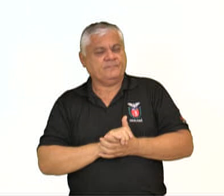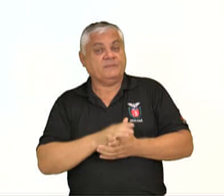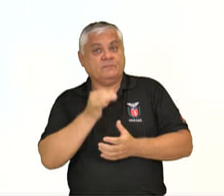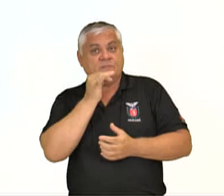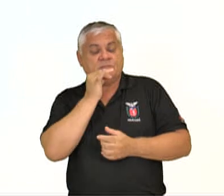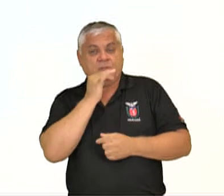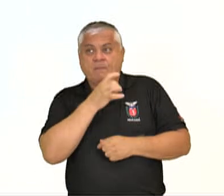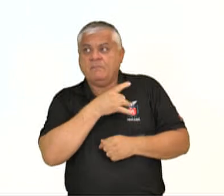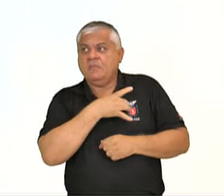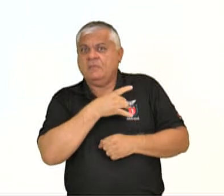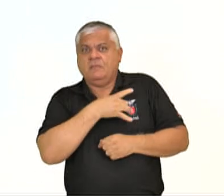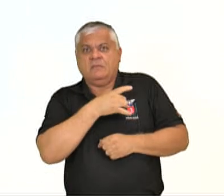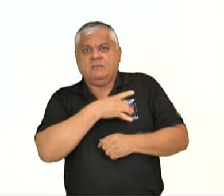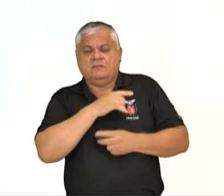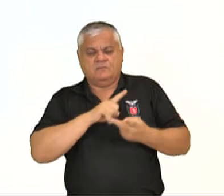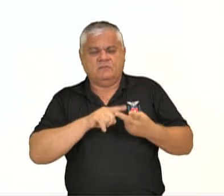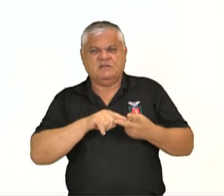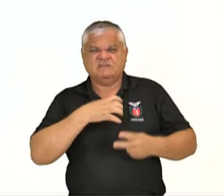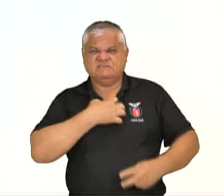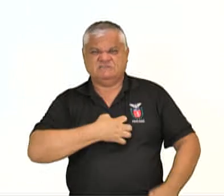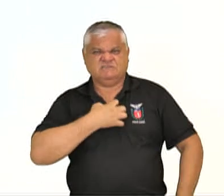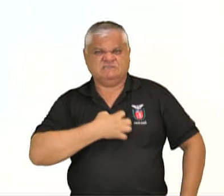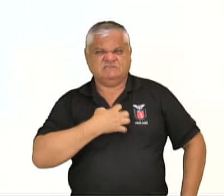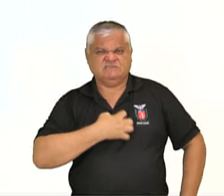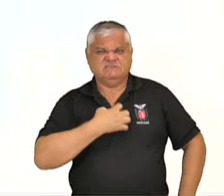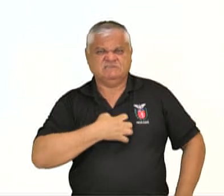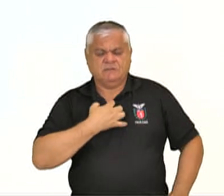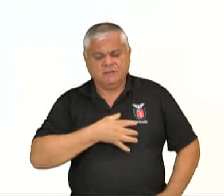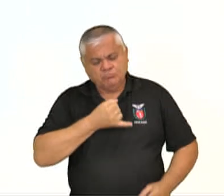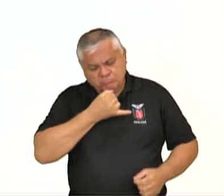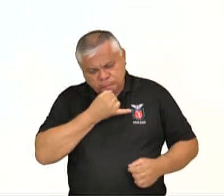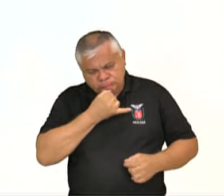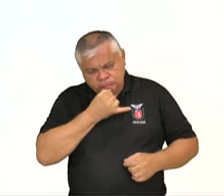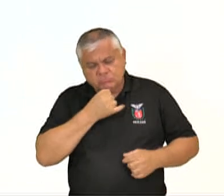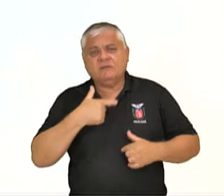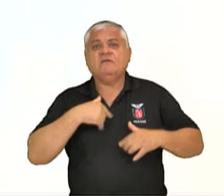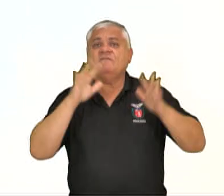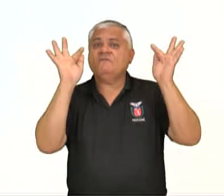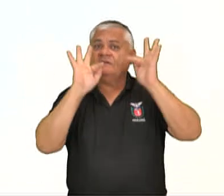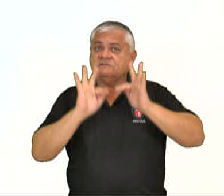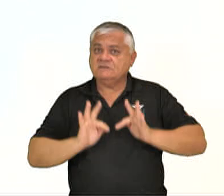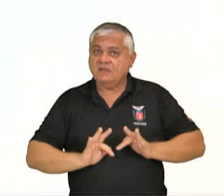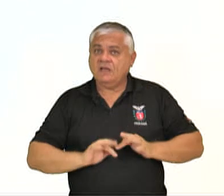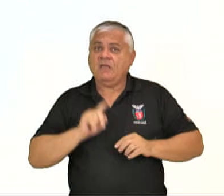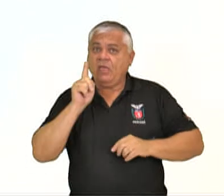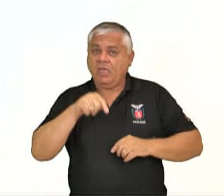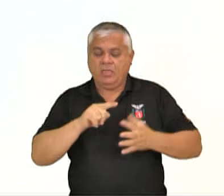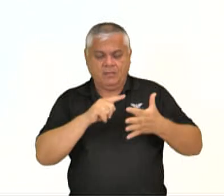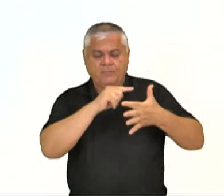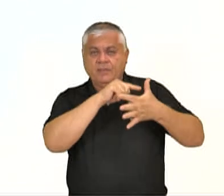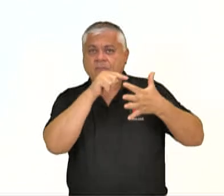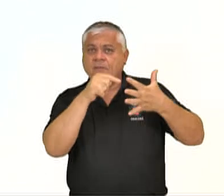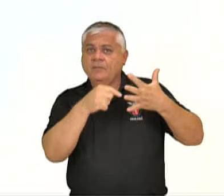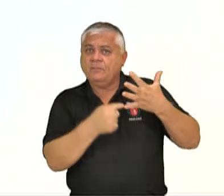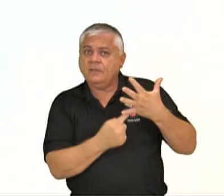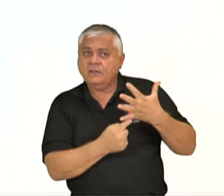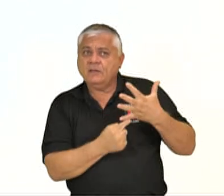medo, a raiva, a tristeza e a felicidade. Então, essas sensações